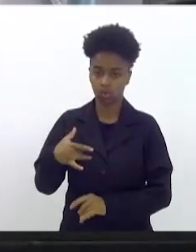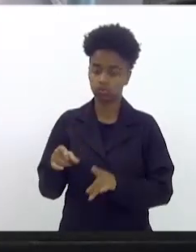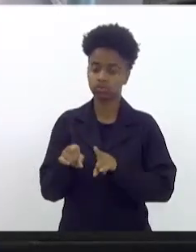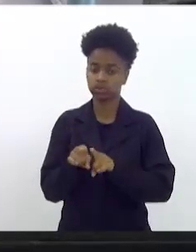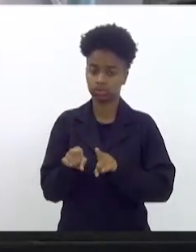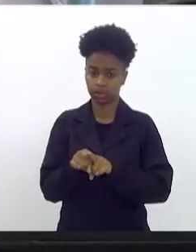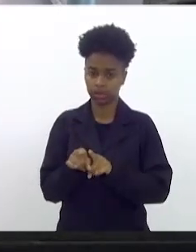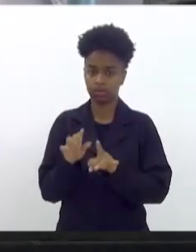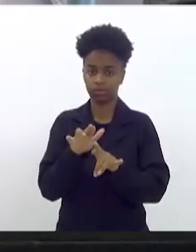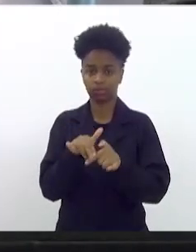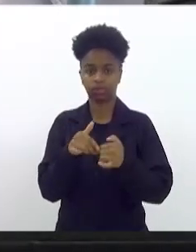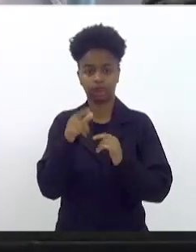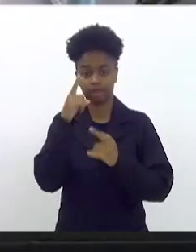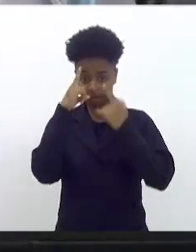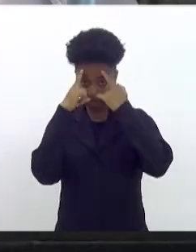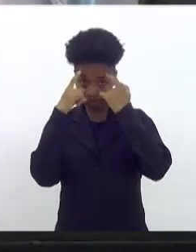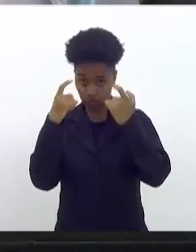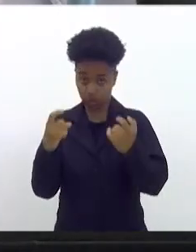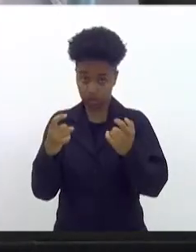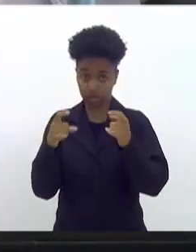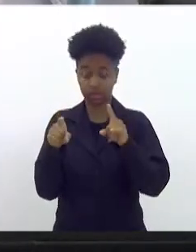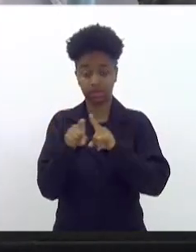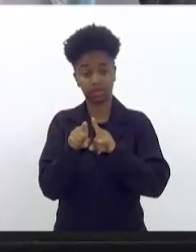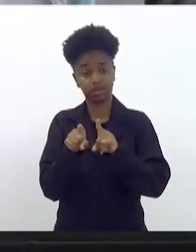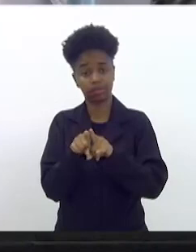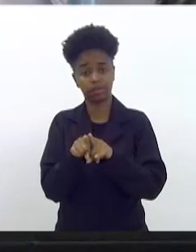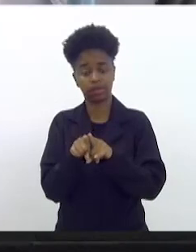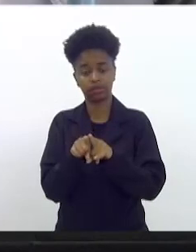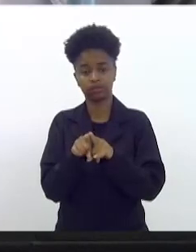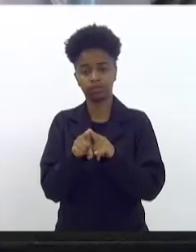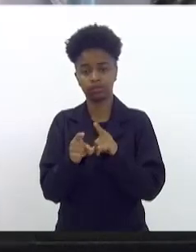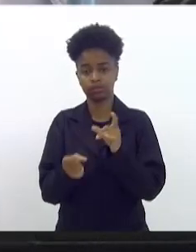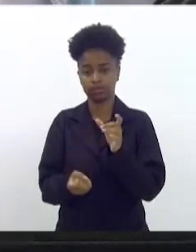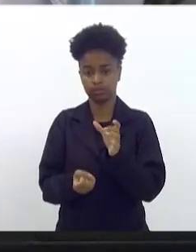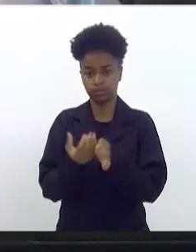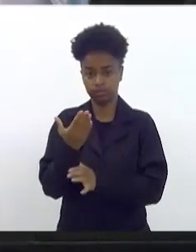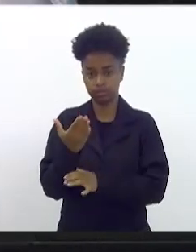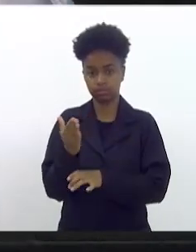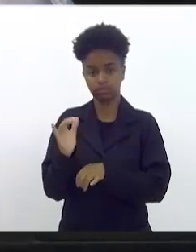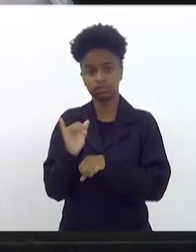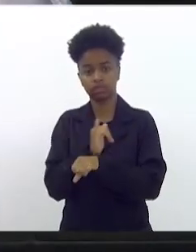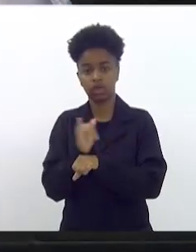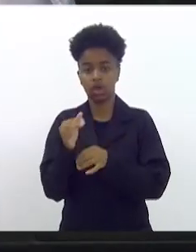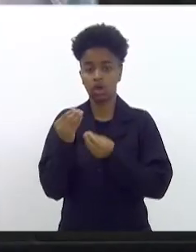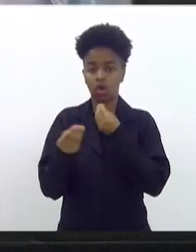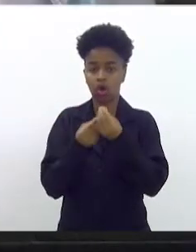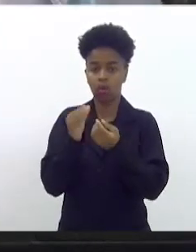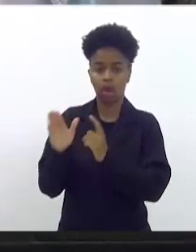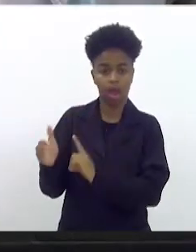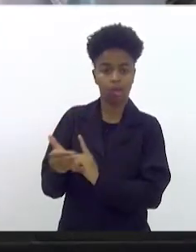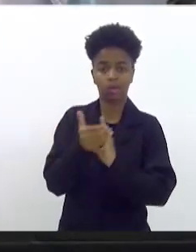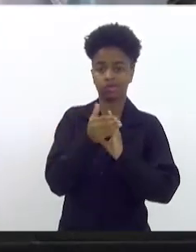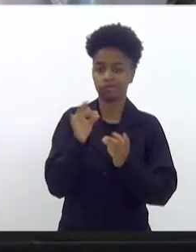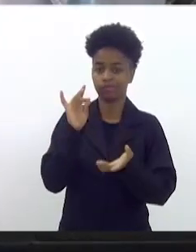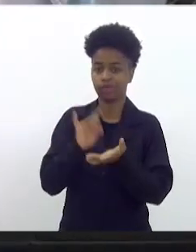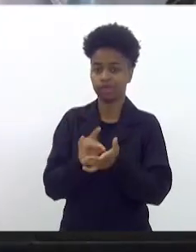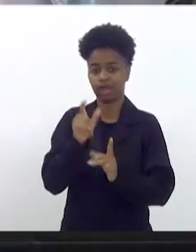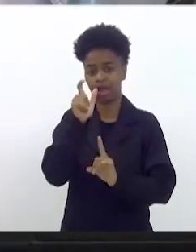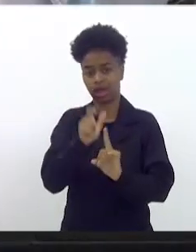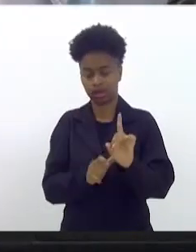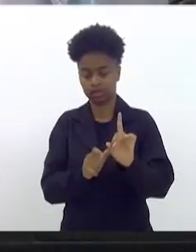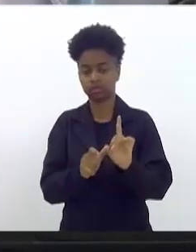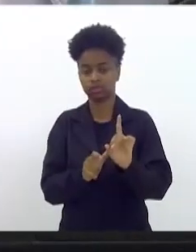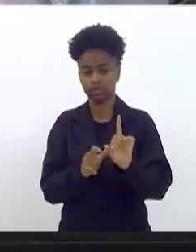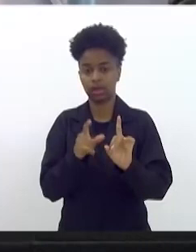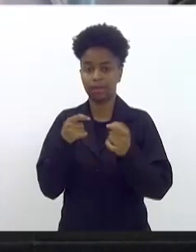esse tipo de violência, e estabelecer também, né, uma forma de acolhimento integral. Esse tem que ser